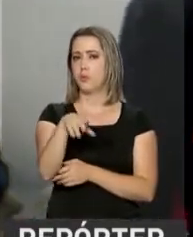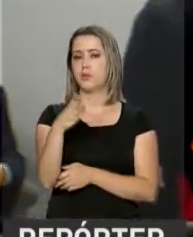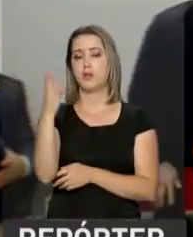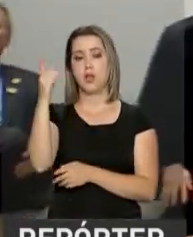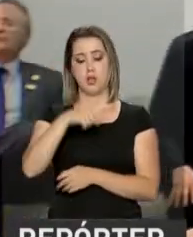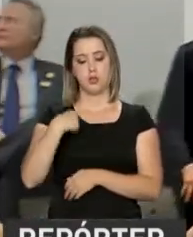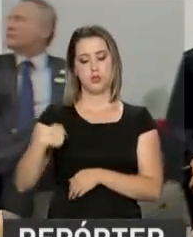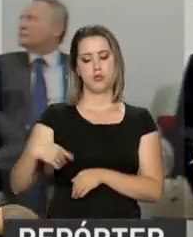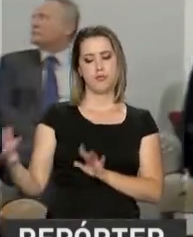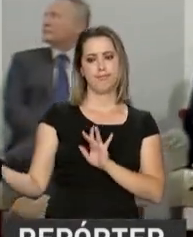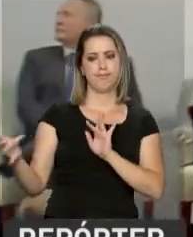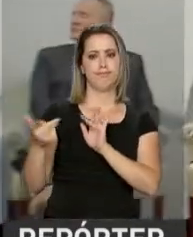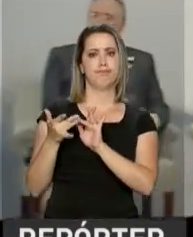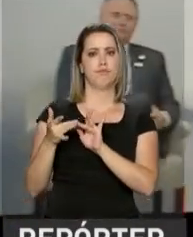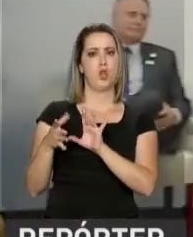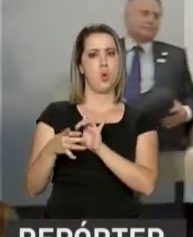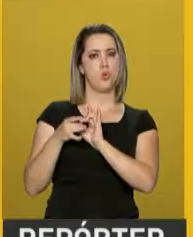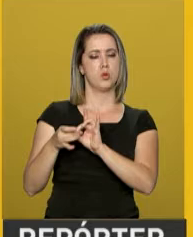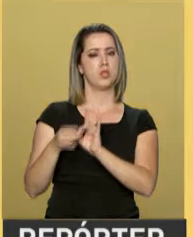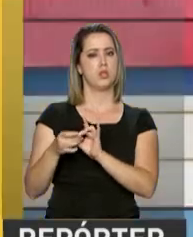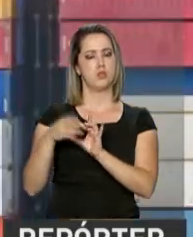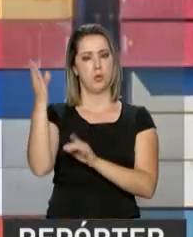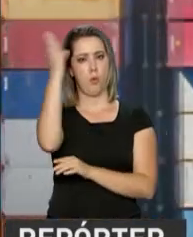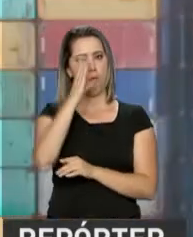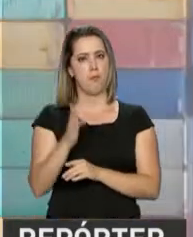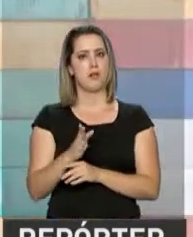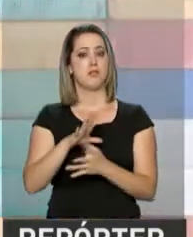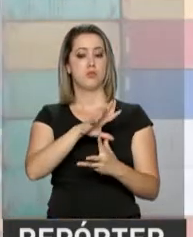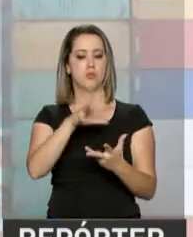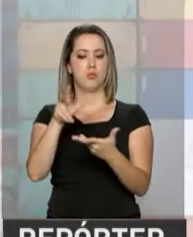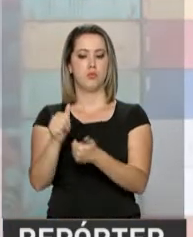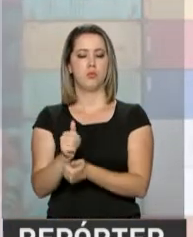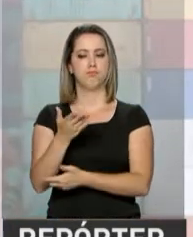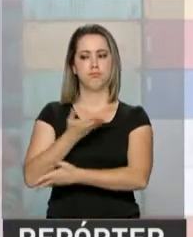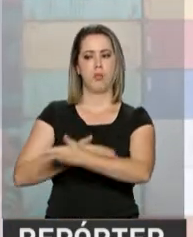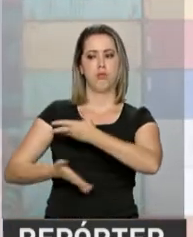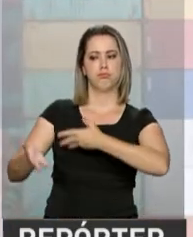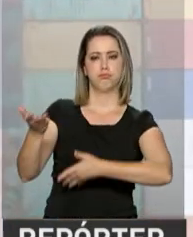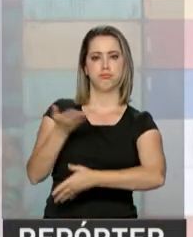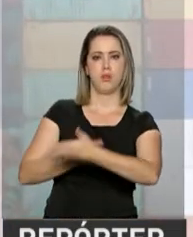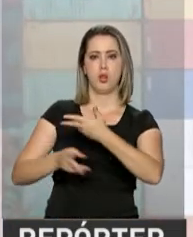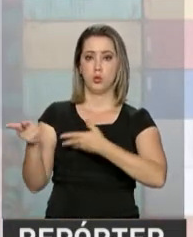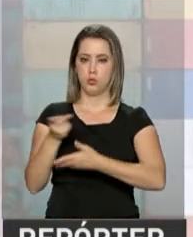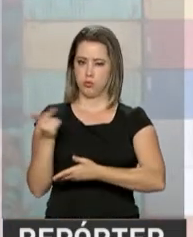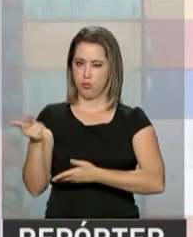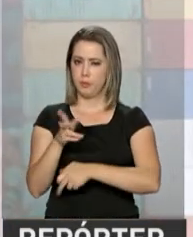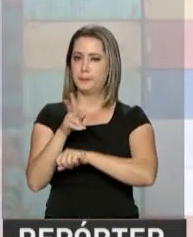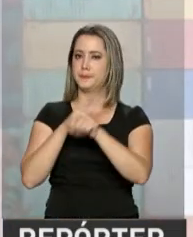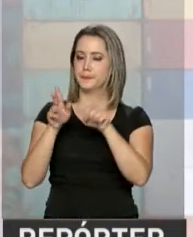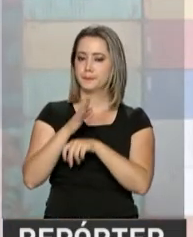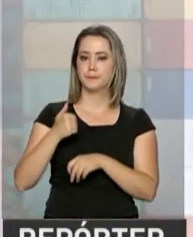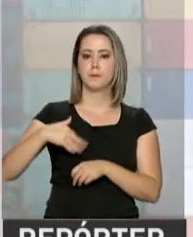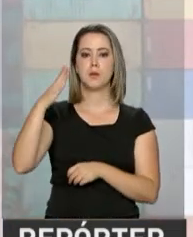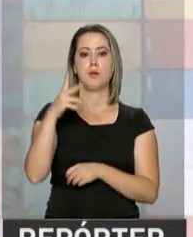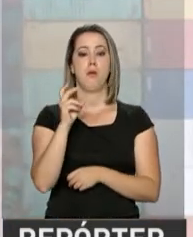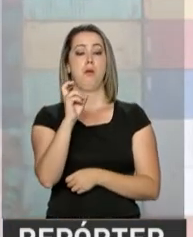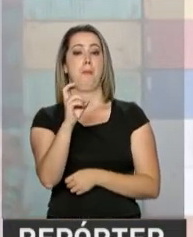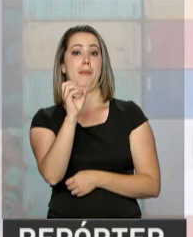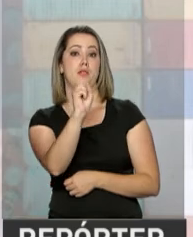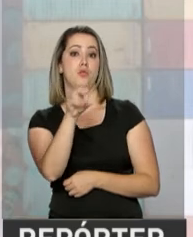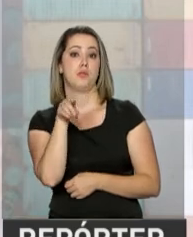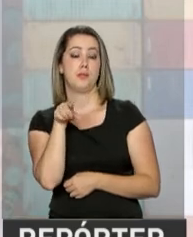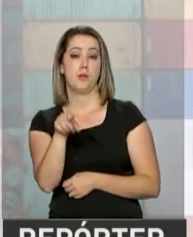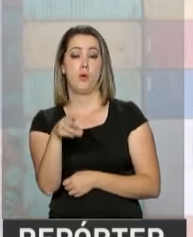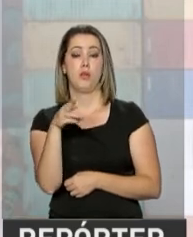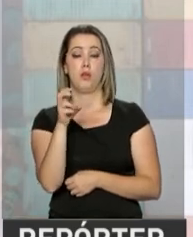parceiro comercial do brasil no mundo no ano passado as trocas entre os dois países somaram quase 58 milhões e